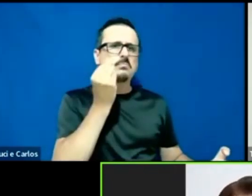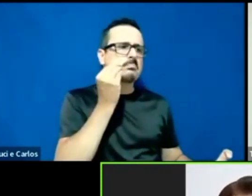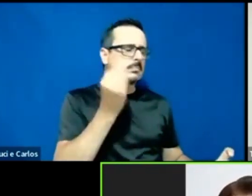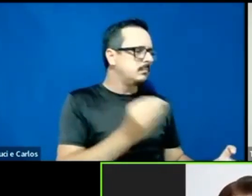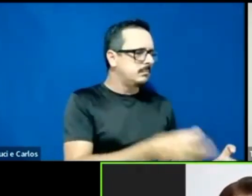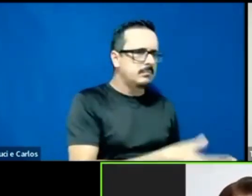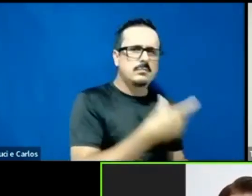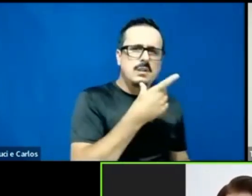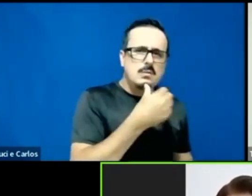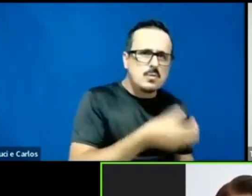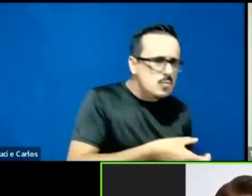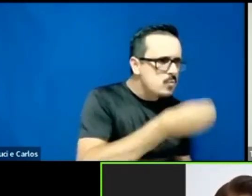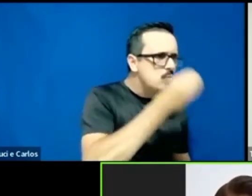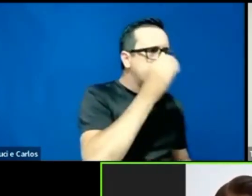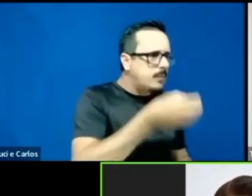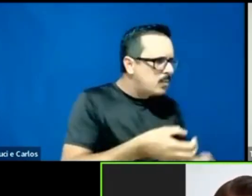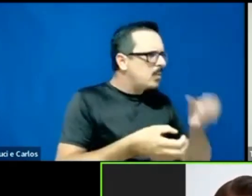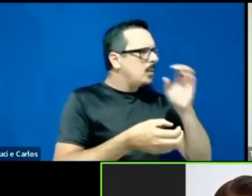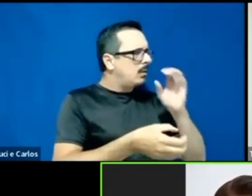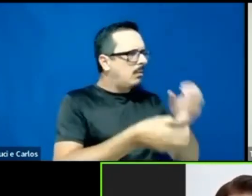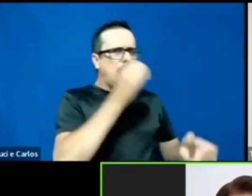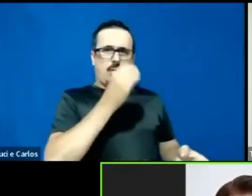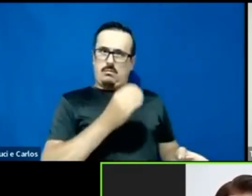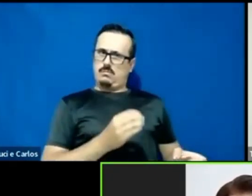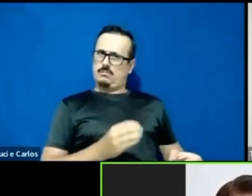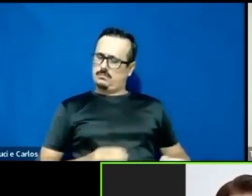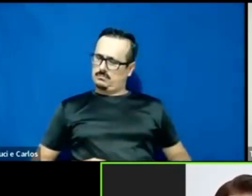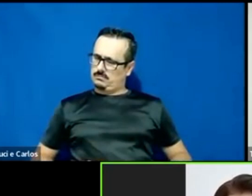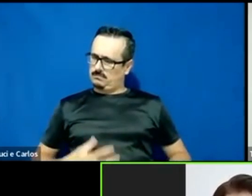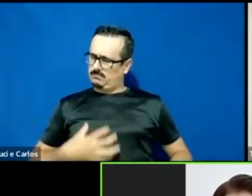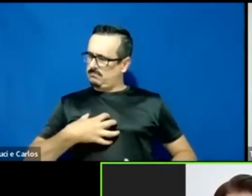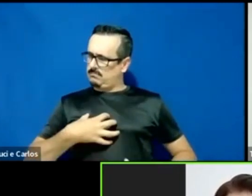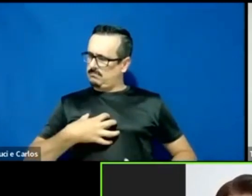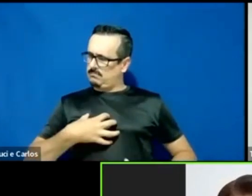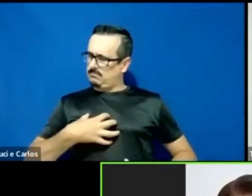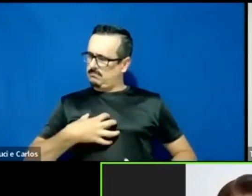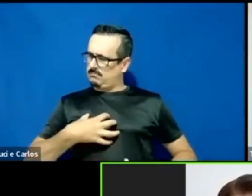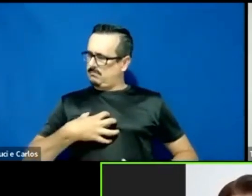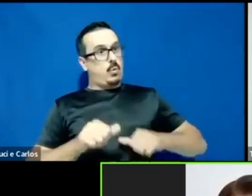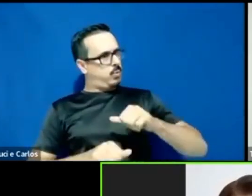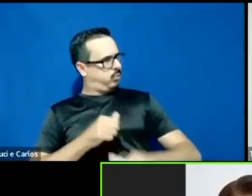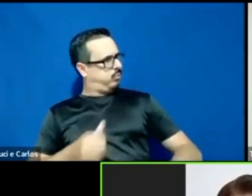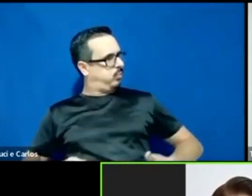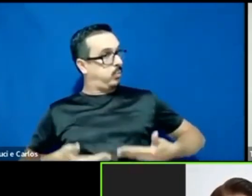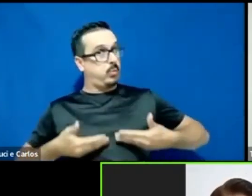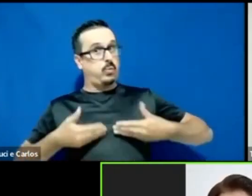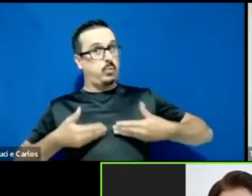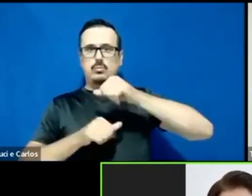eu tive em todas as patologias, mas hoje eu quero só ressaltar mesmo a questão do